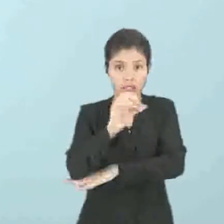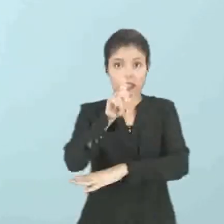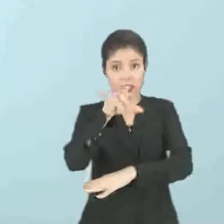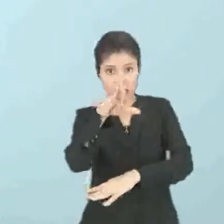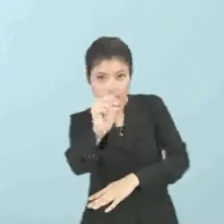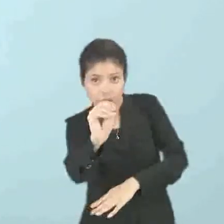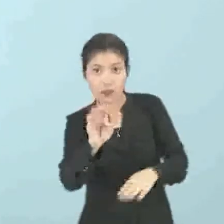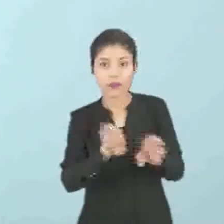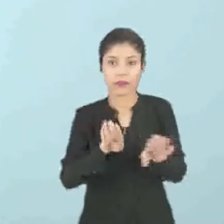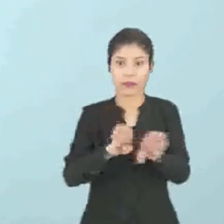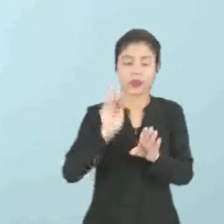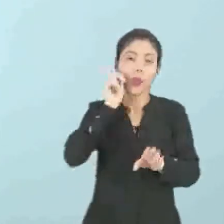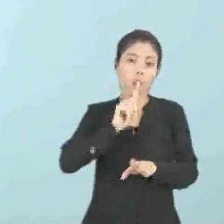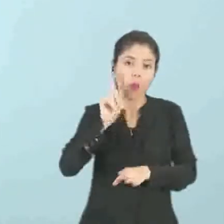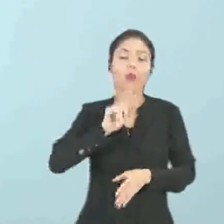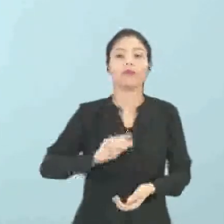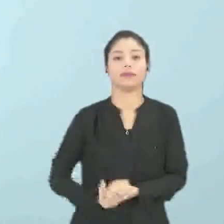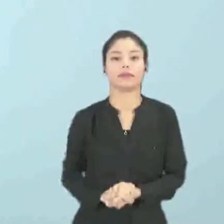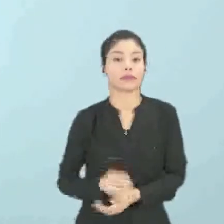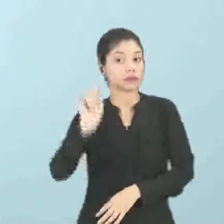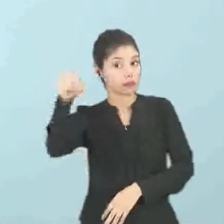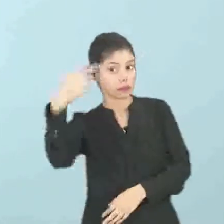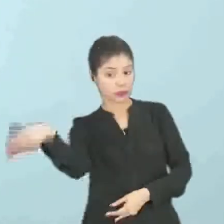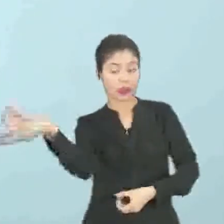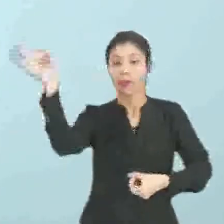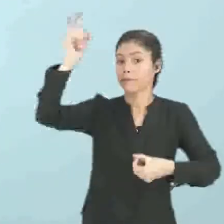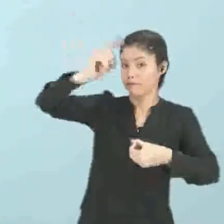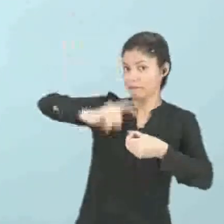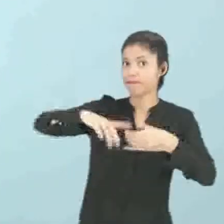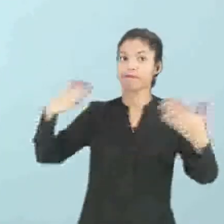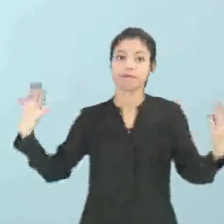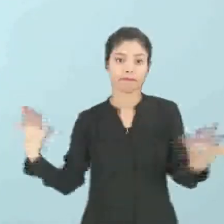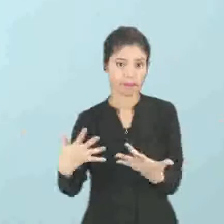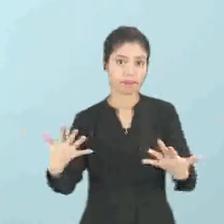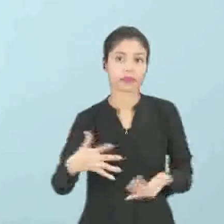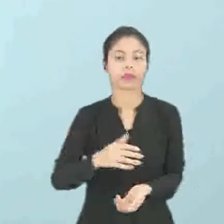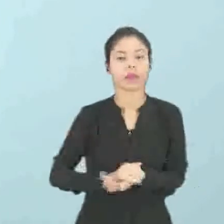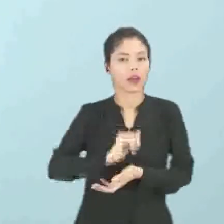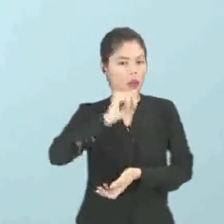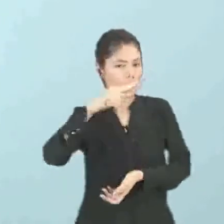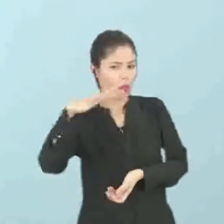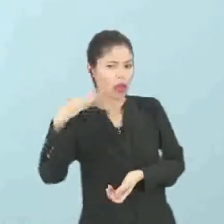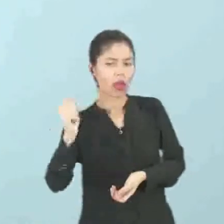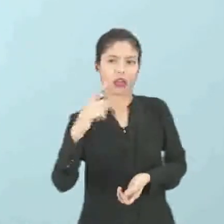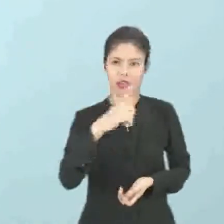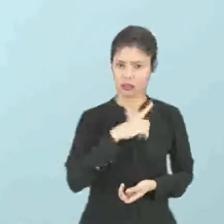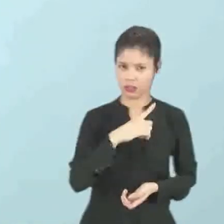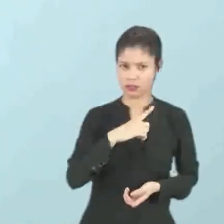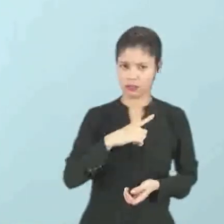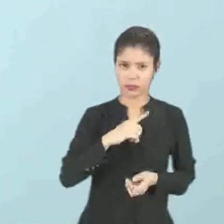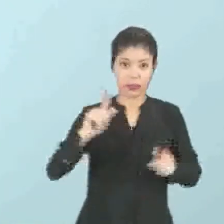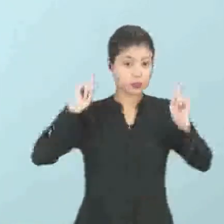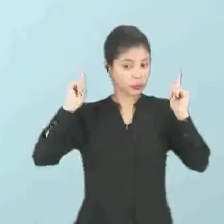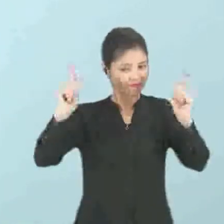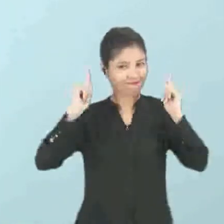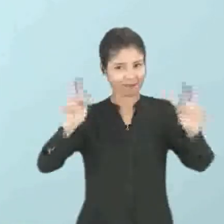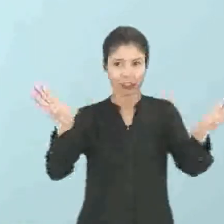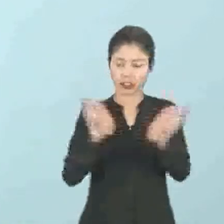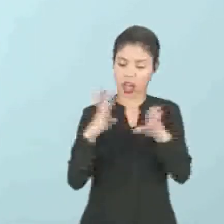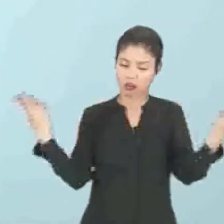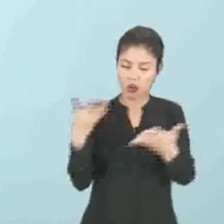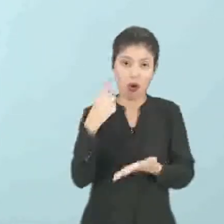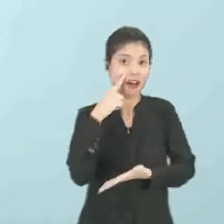negros nos Estados Unidos. Então, de lá para cá, nunca houve tantos protestos como nós estamos vendo